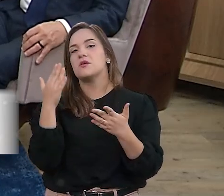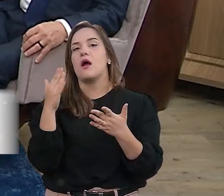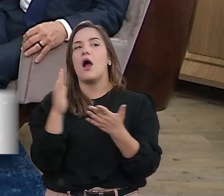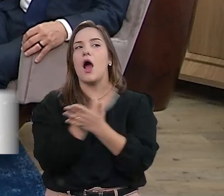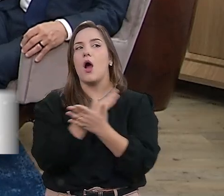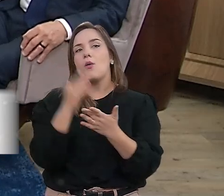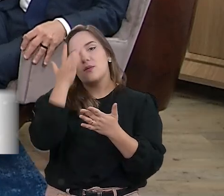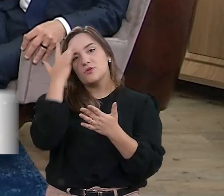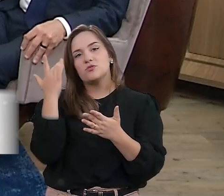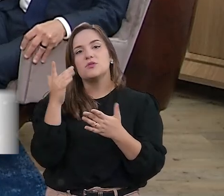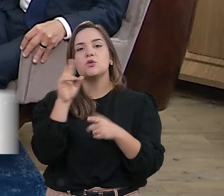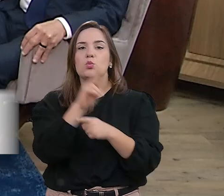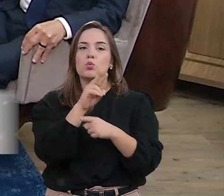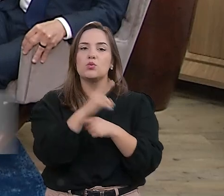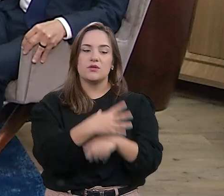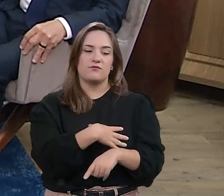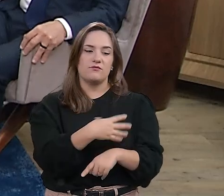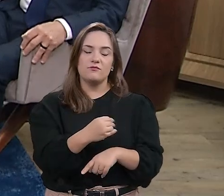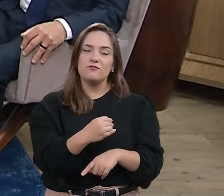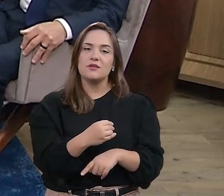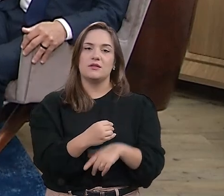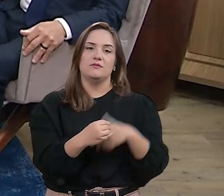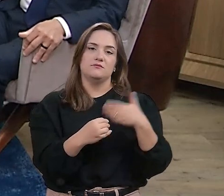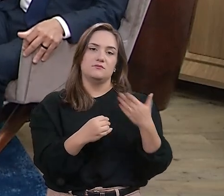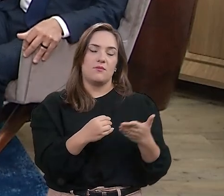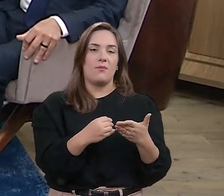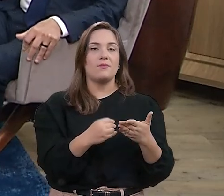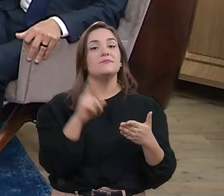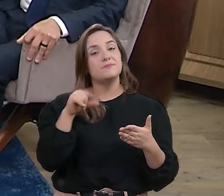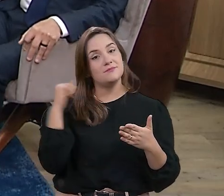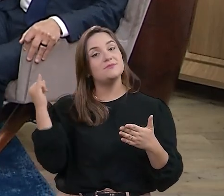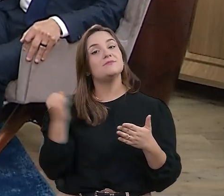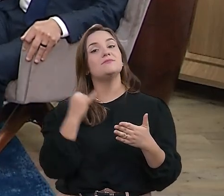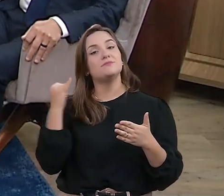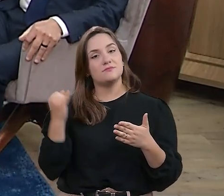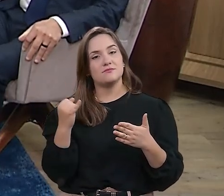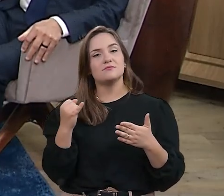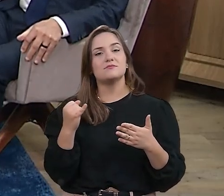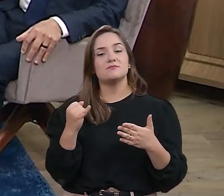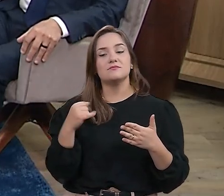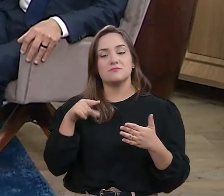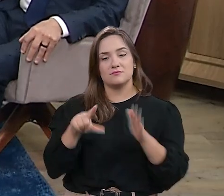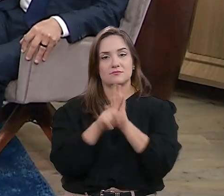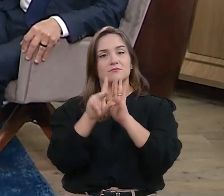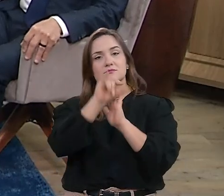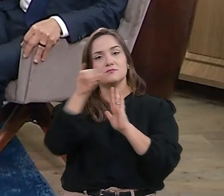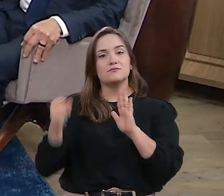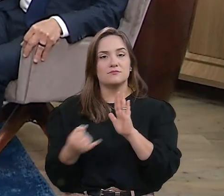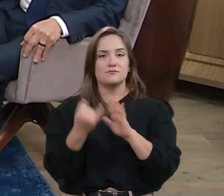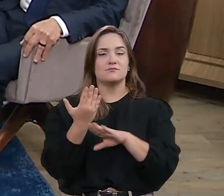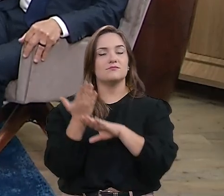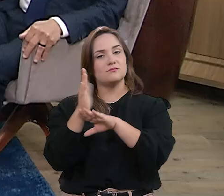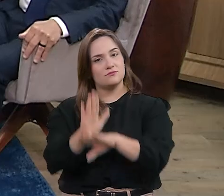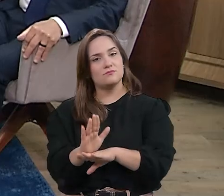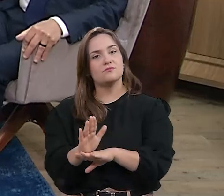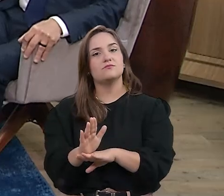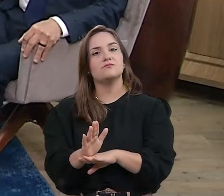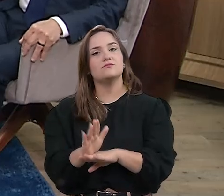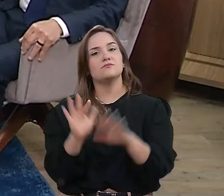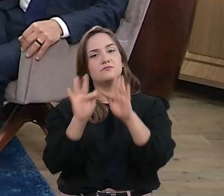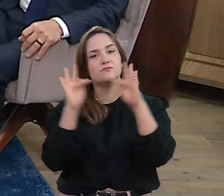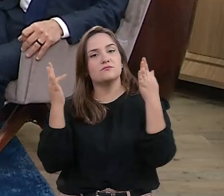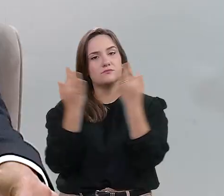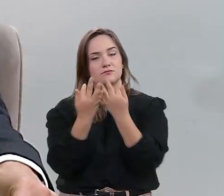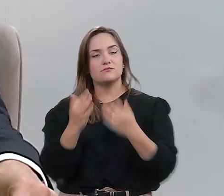esse cuidado com o filho, tem essa necessidade. A importância de uma medida como essa para trazer ajuda também para essa família.